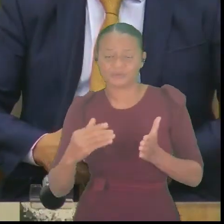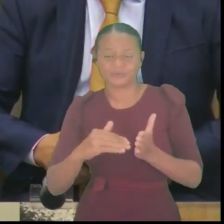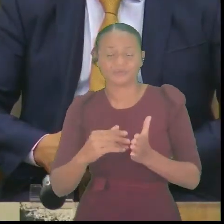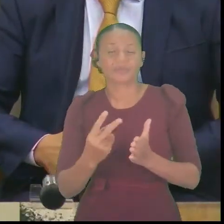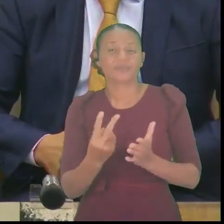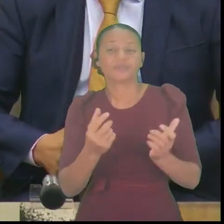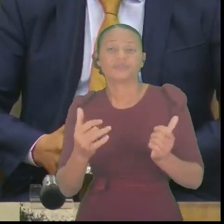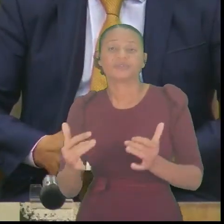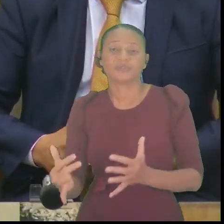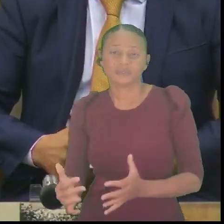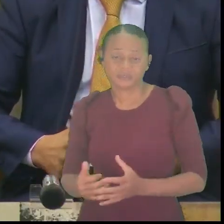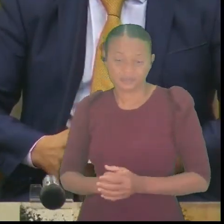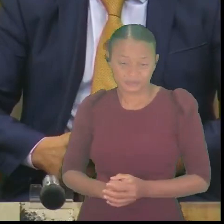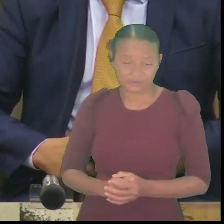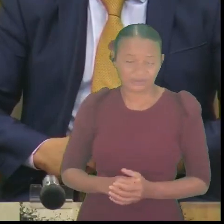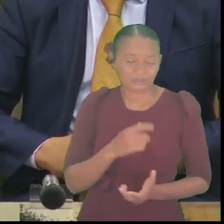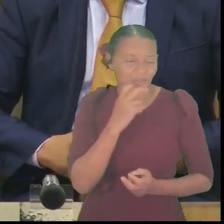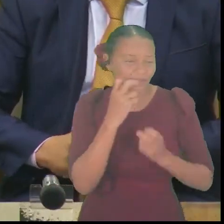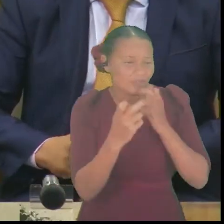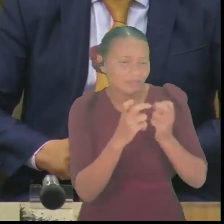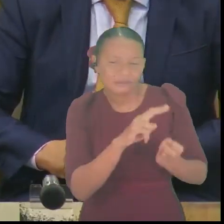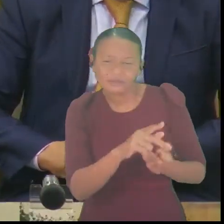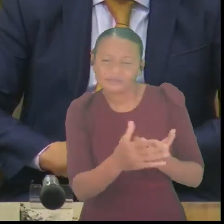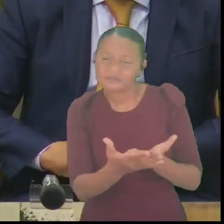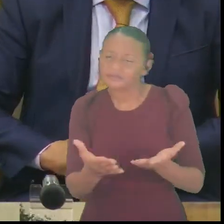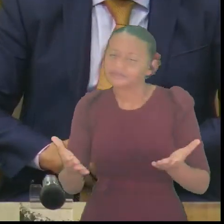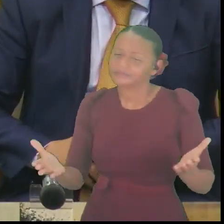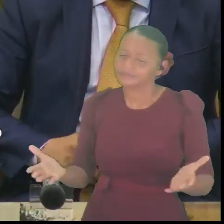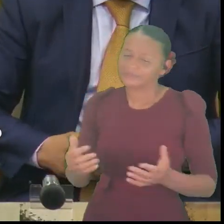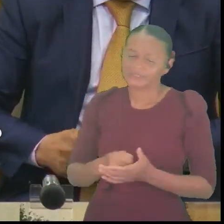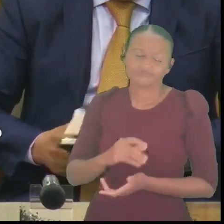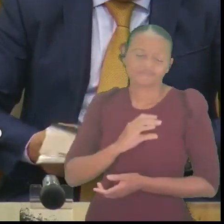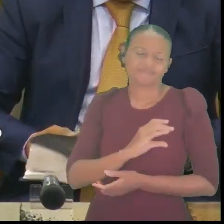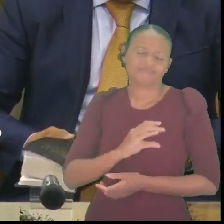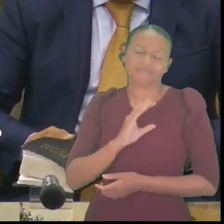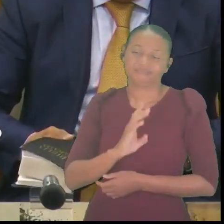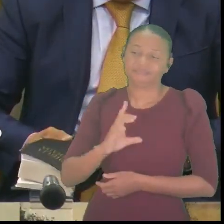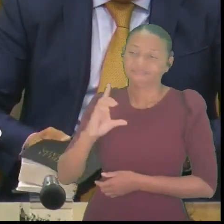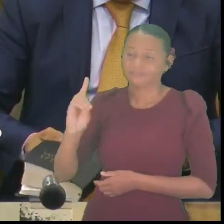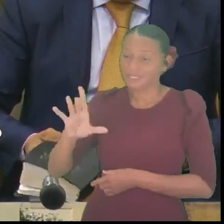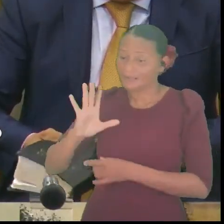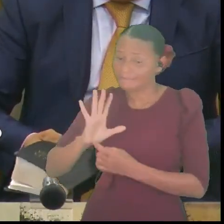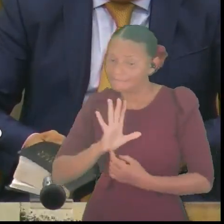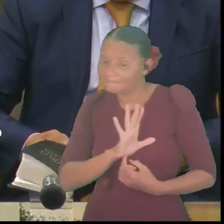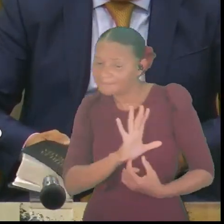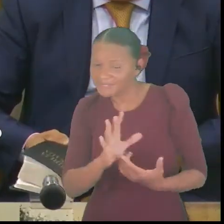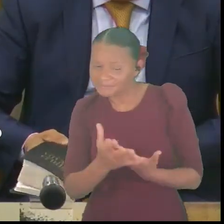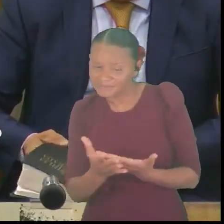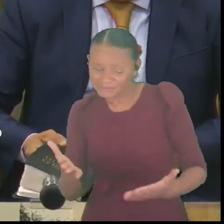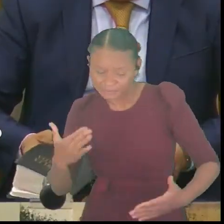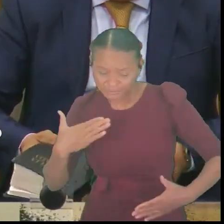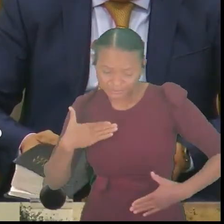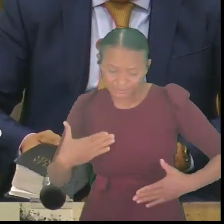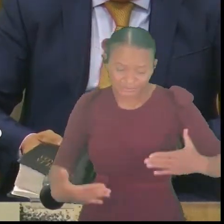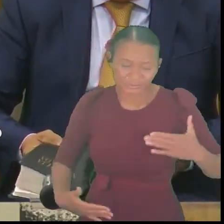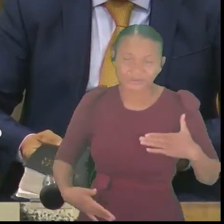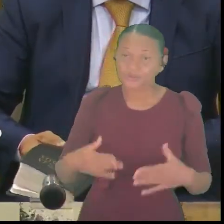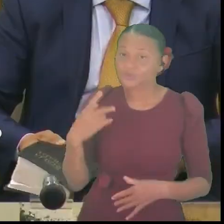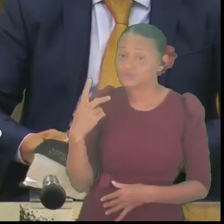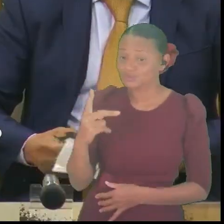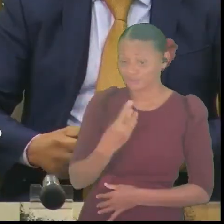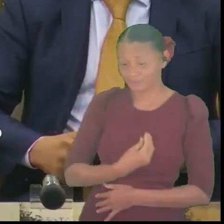disse: rogo-vos, pois, irmãos, pela compaixão de Deus, que apresentei os vossos corpos, sua